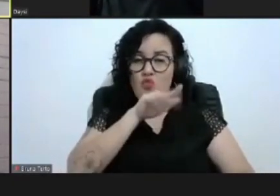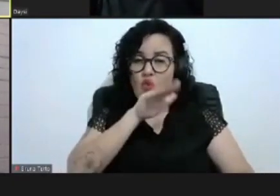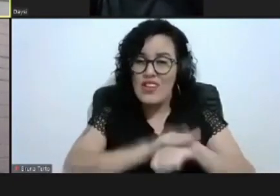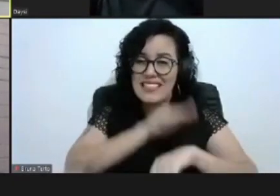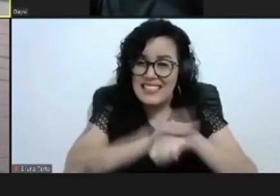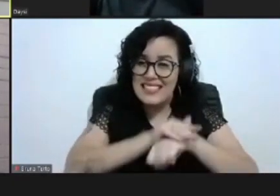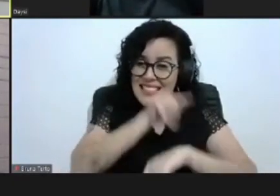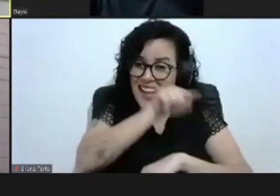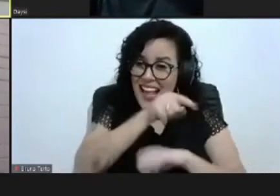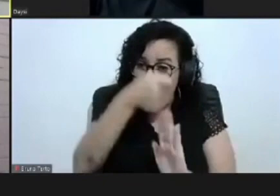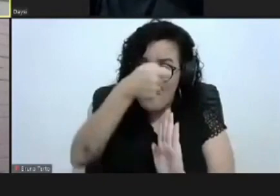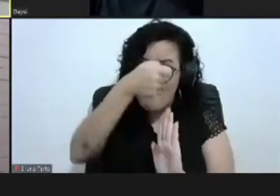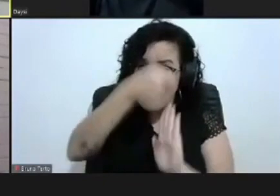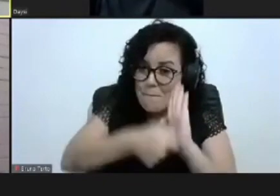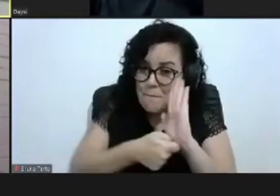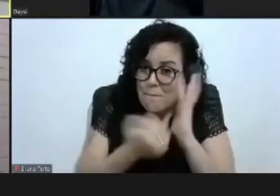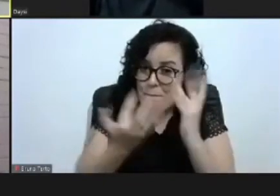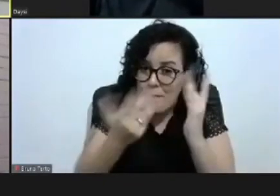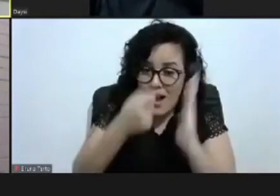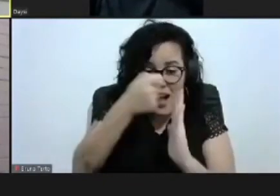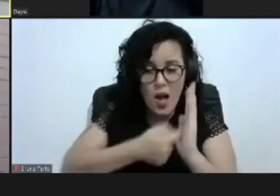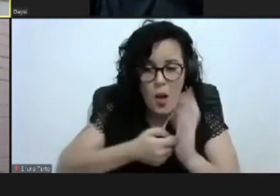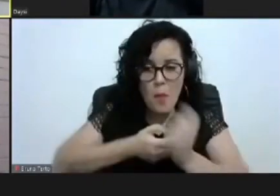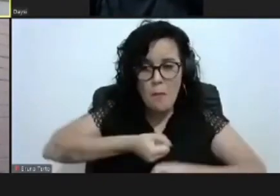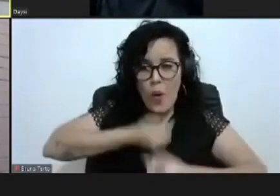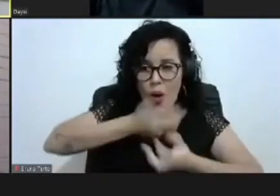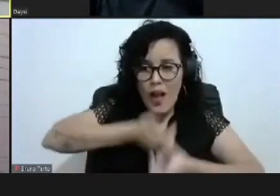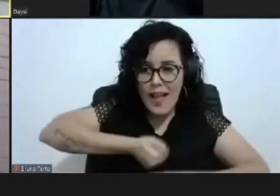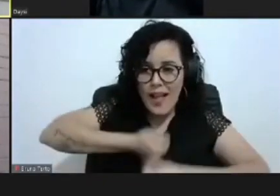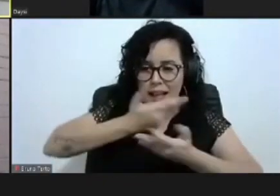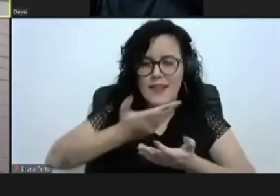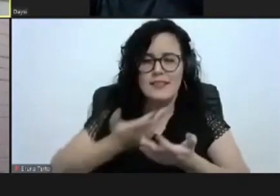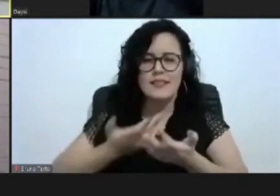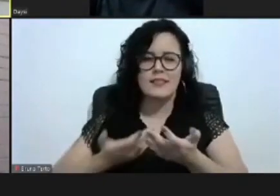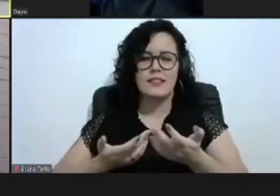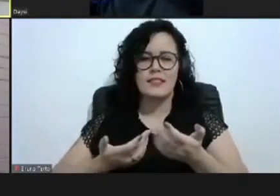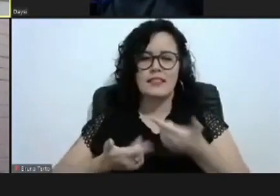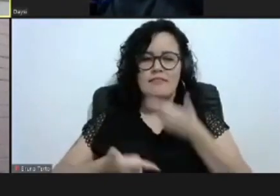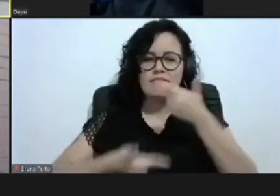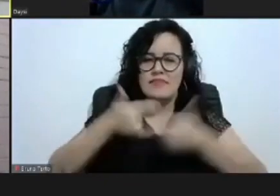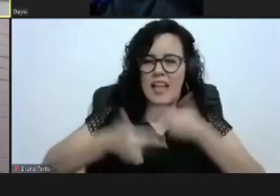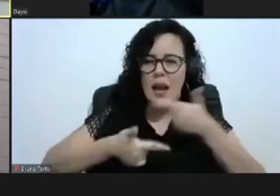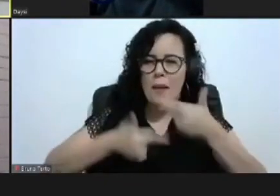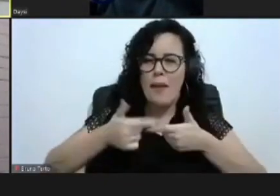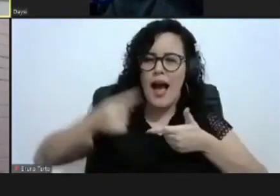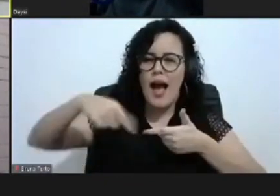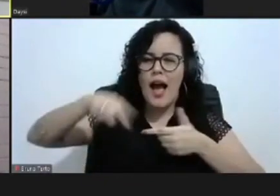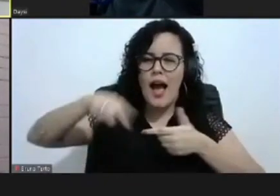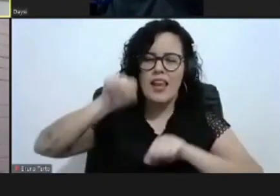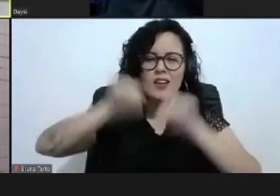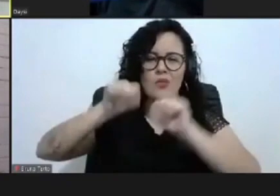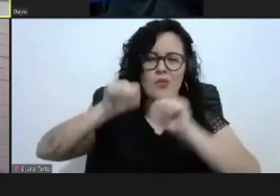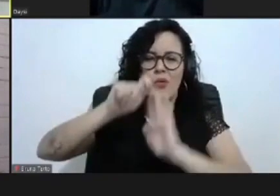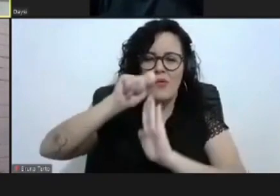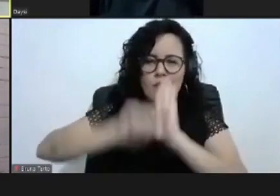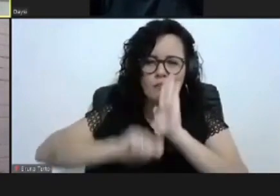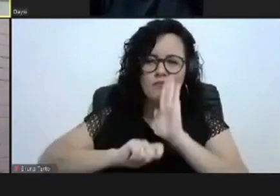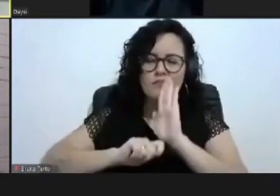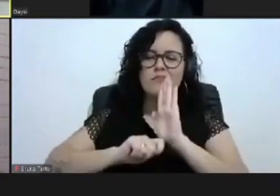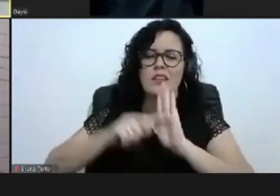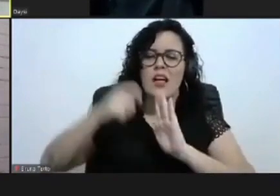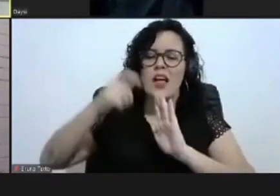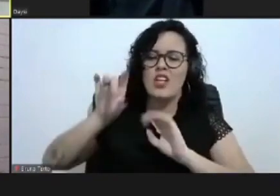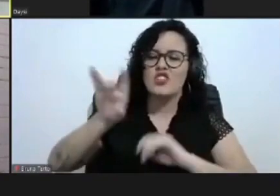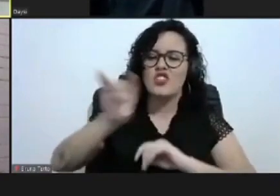uma poeta, e que trabalha com editoras independentes, queria que você contasse um pouco dessa